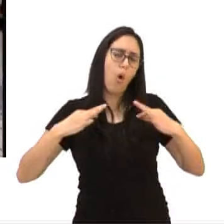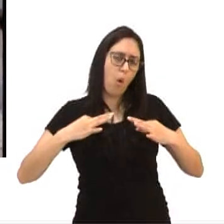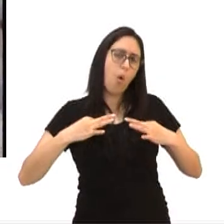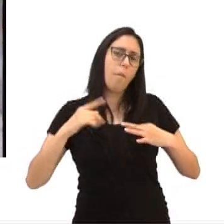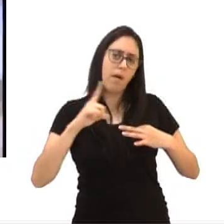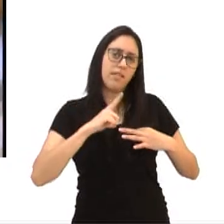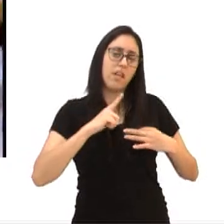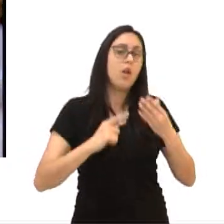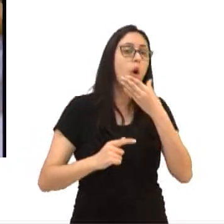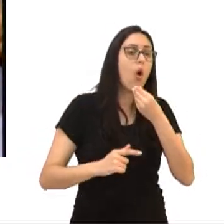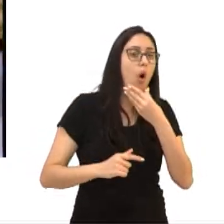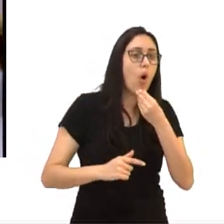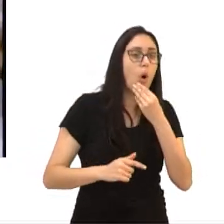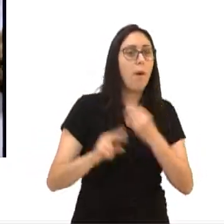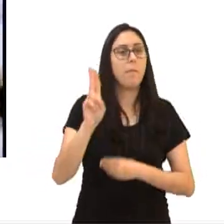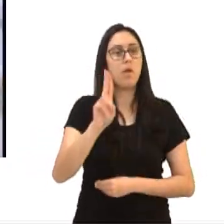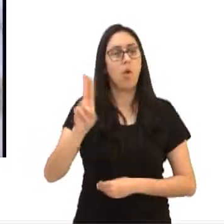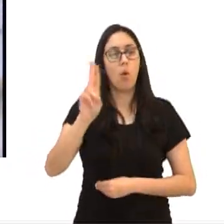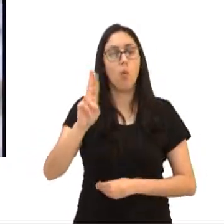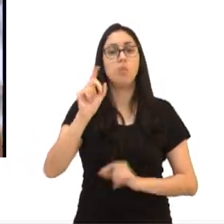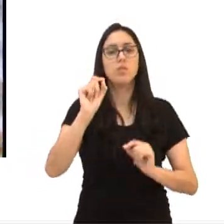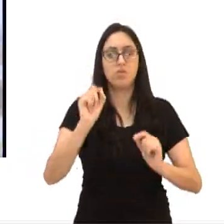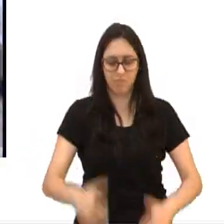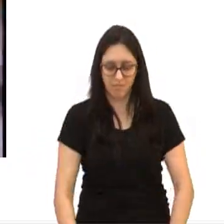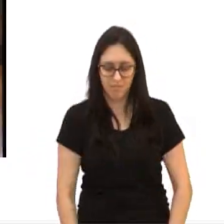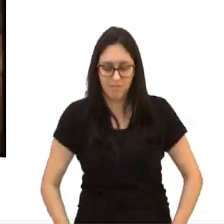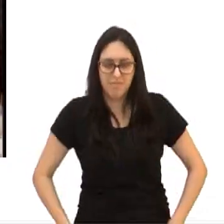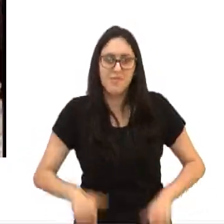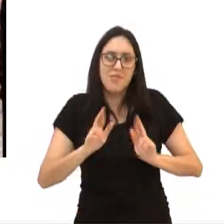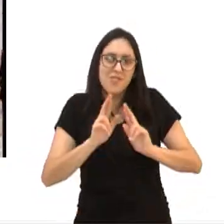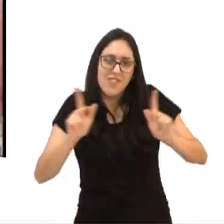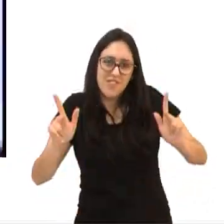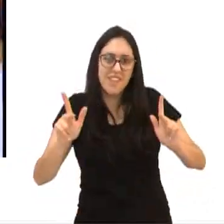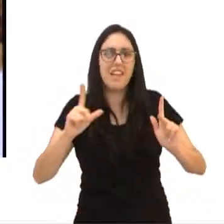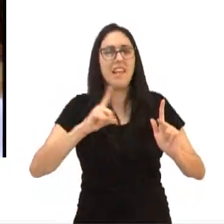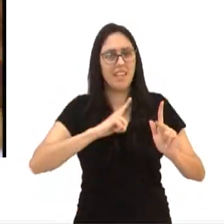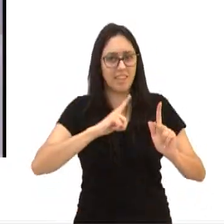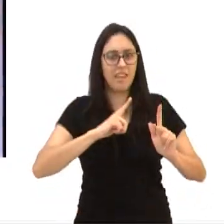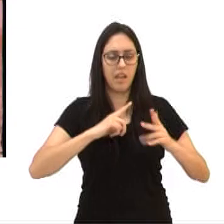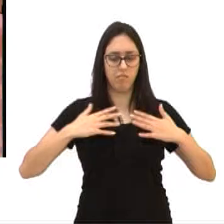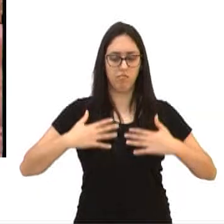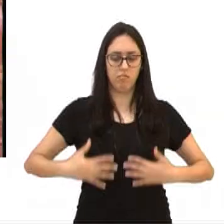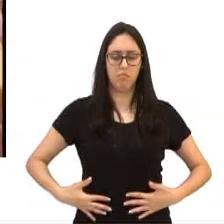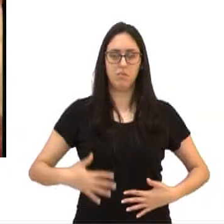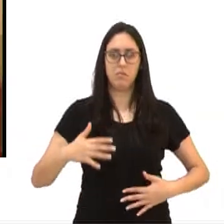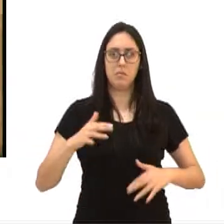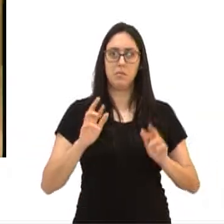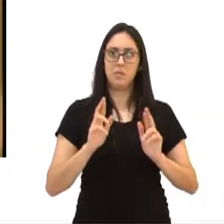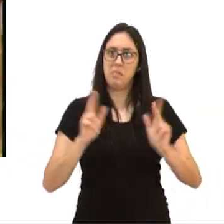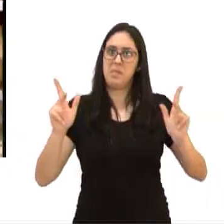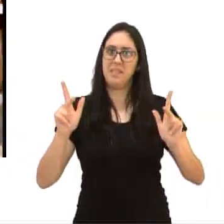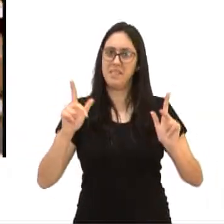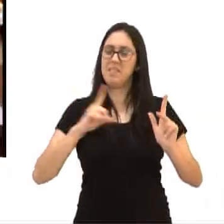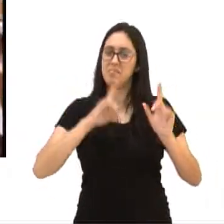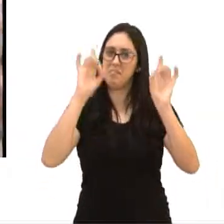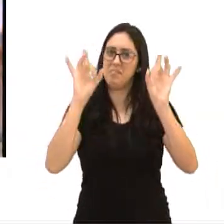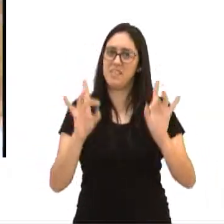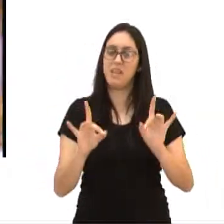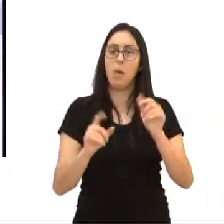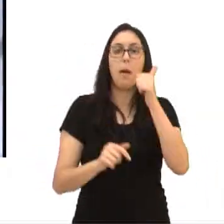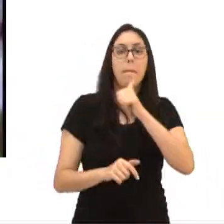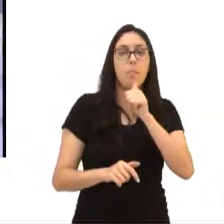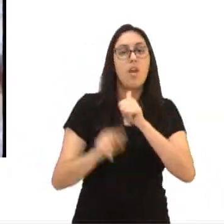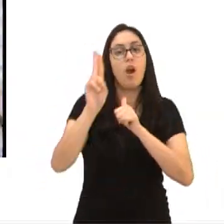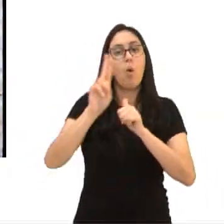homens usam o dhoti, que é a parte de baixo, e um manto ou uma kurta na parte de cima. Já as mulheres